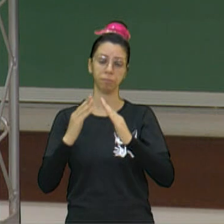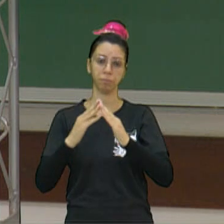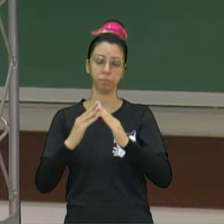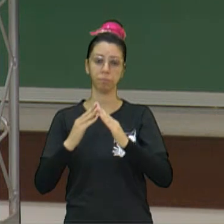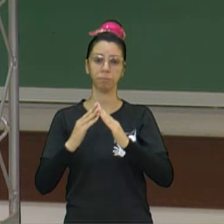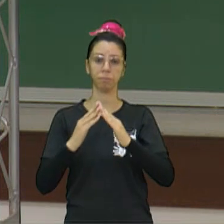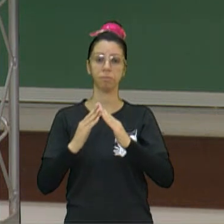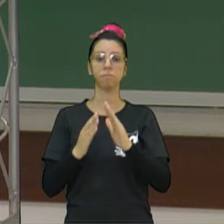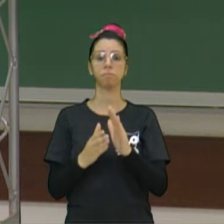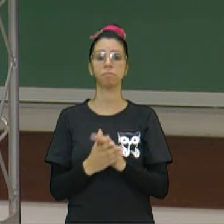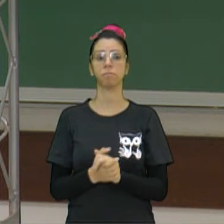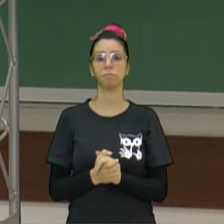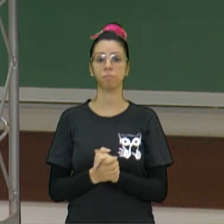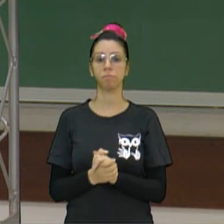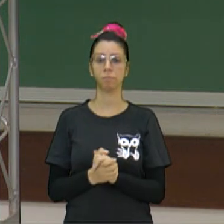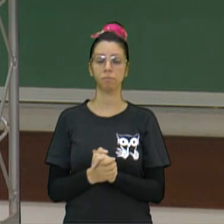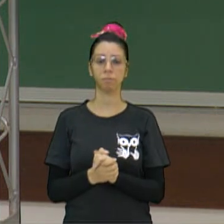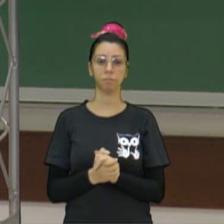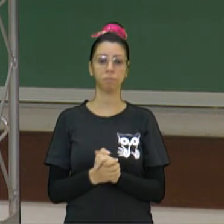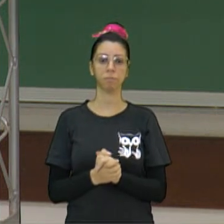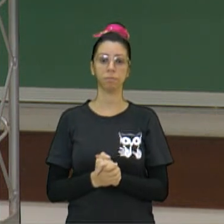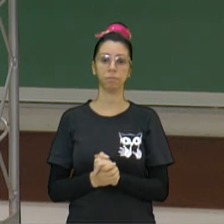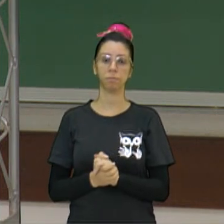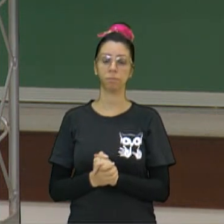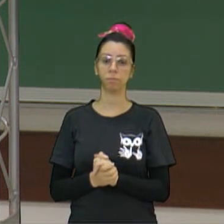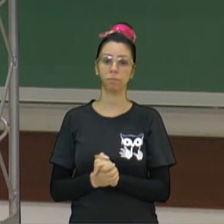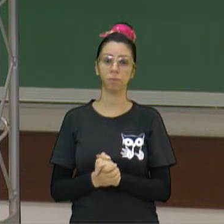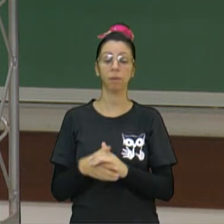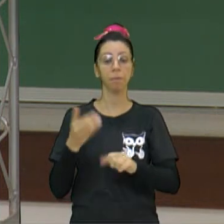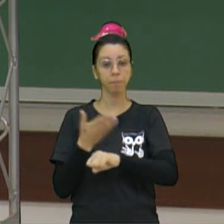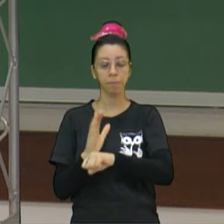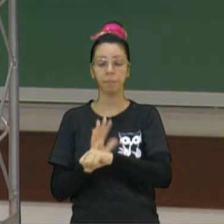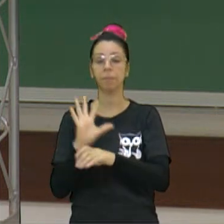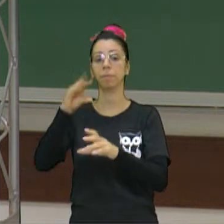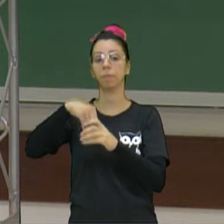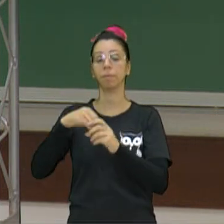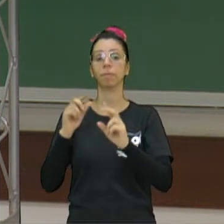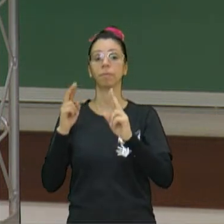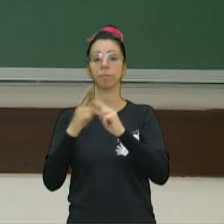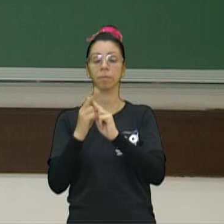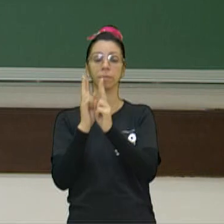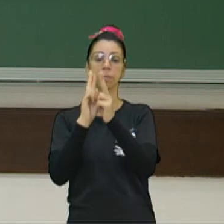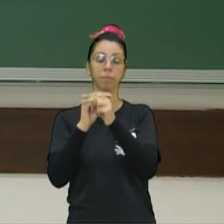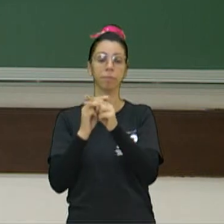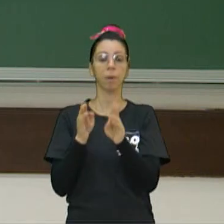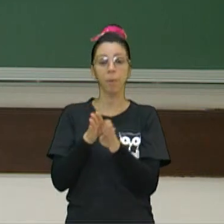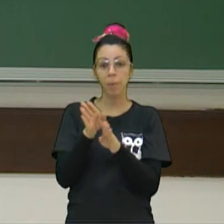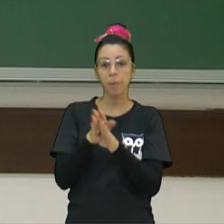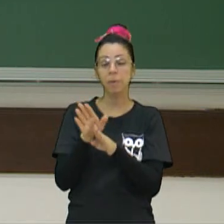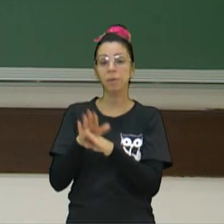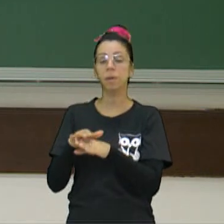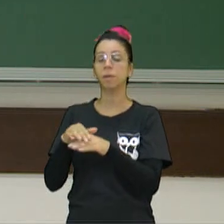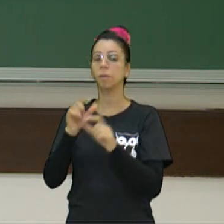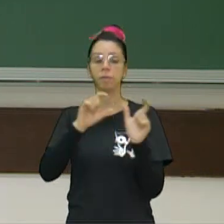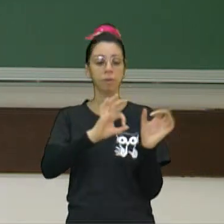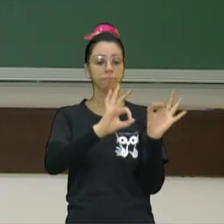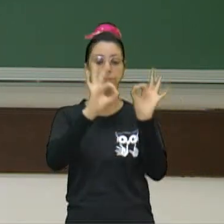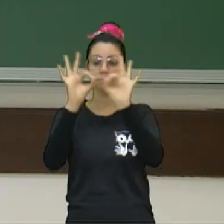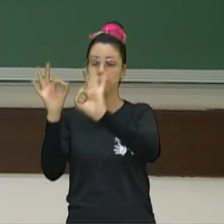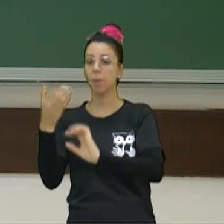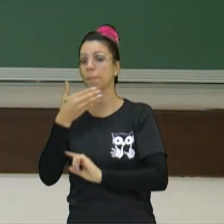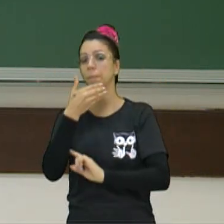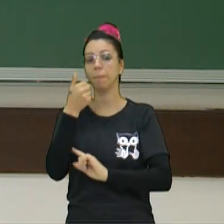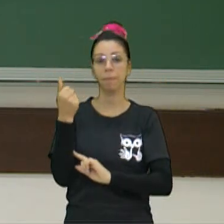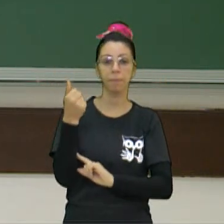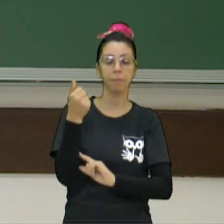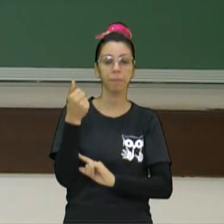em casa que também remetem, que é praticado dentro do Pilates. Então, aconselho vocês, entra lá e já baixa e já assiste esses vídeos que melhora